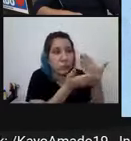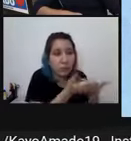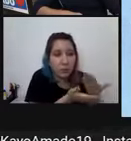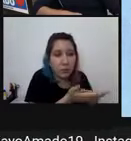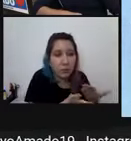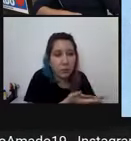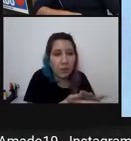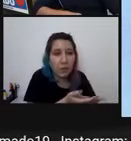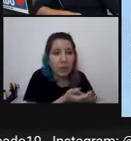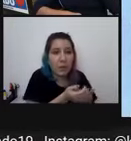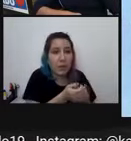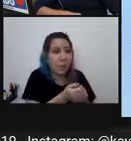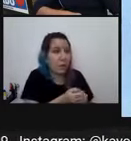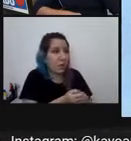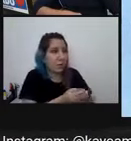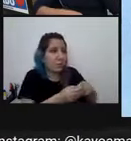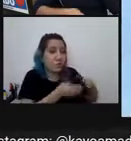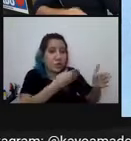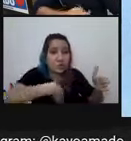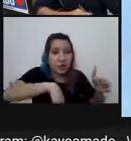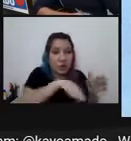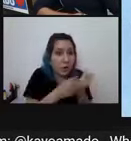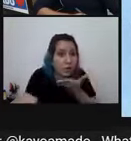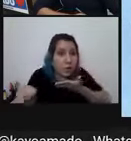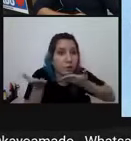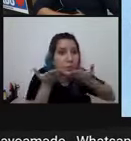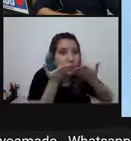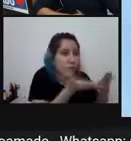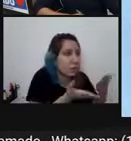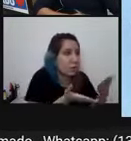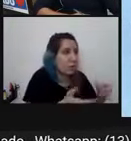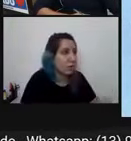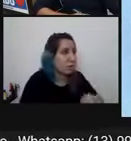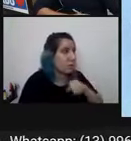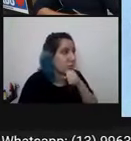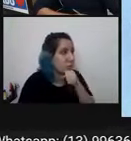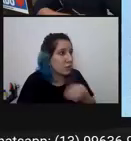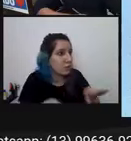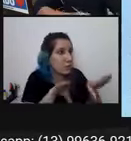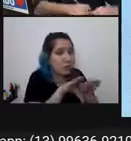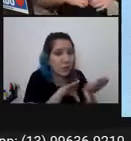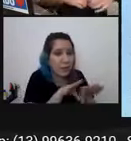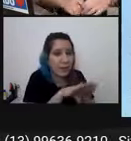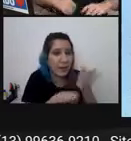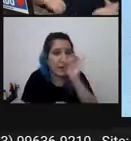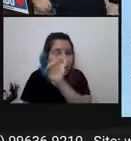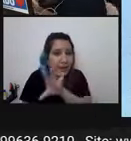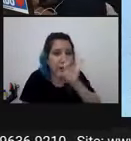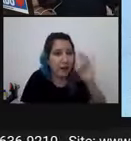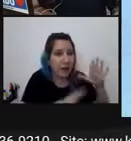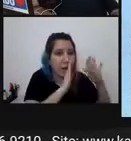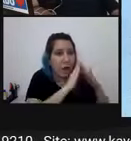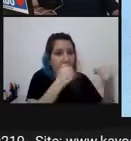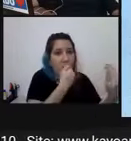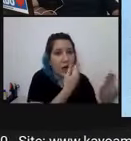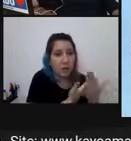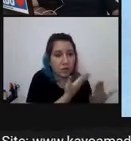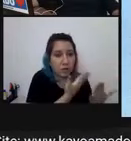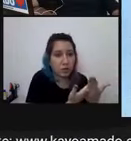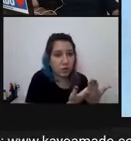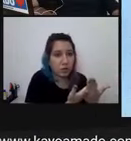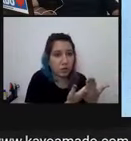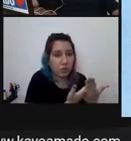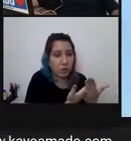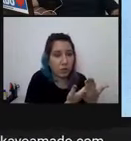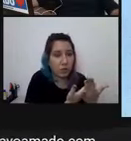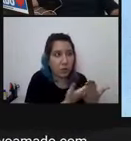a sazonalidade e os idosos, né? Vamos dar um exemplo, cada escola que estuda, vamos pensar, se